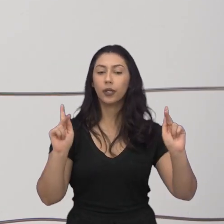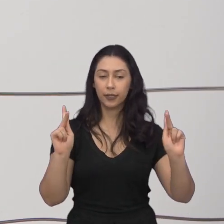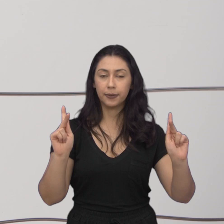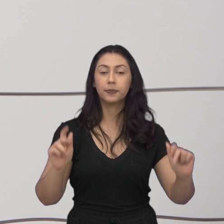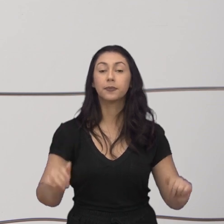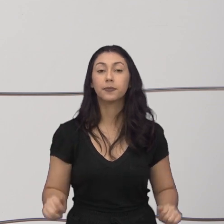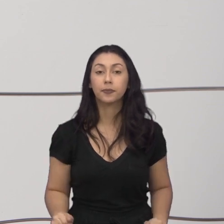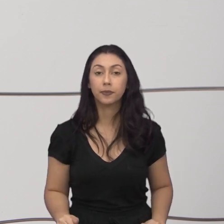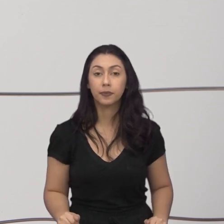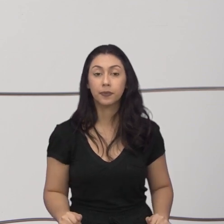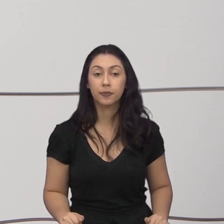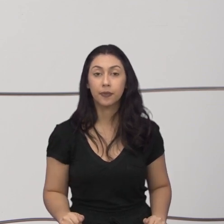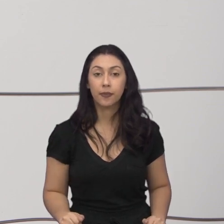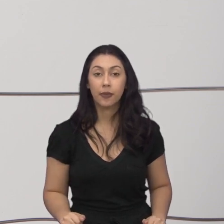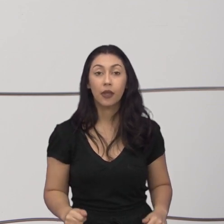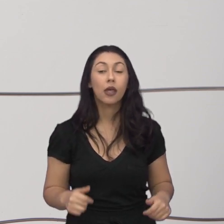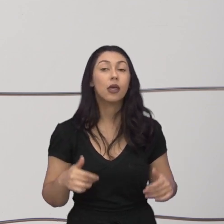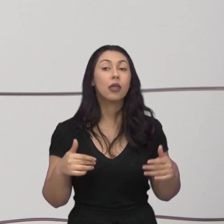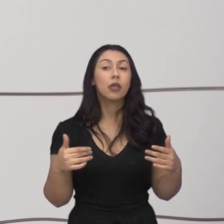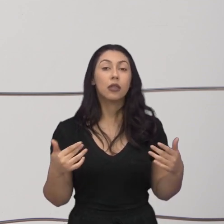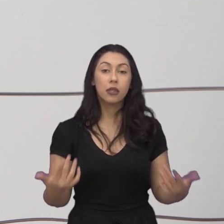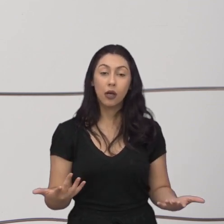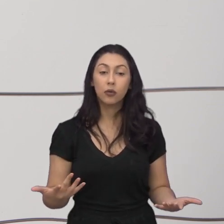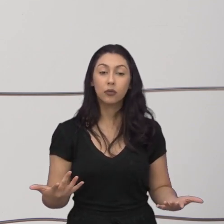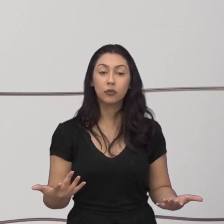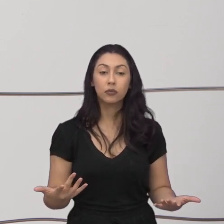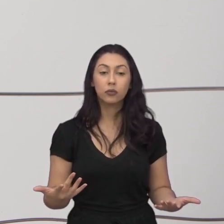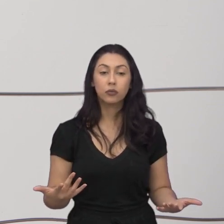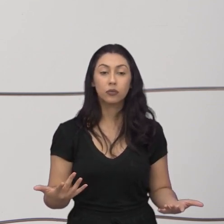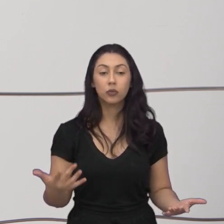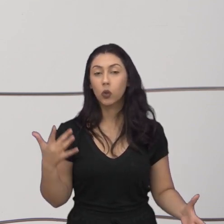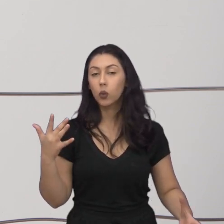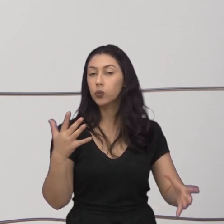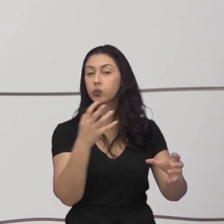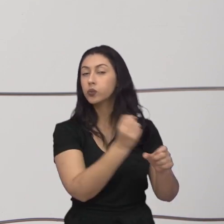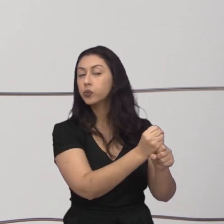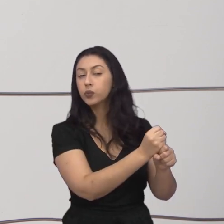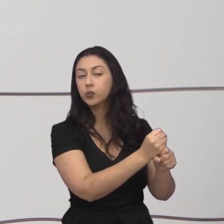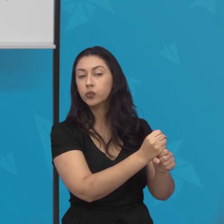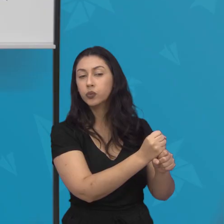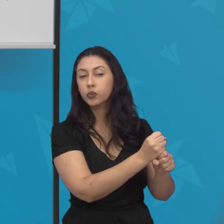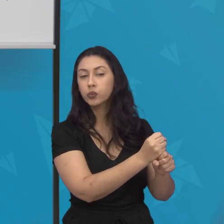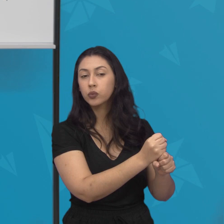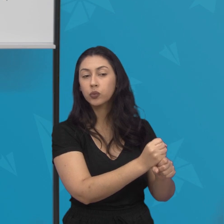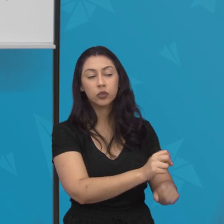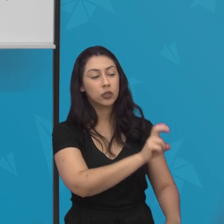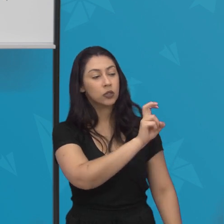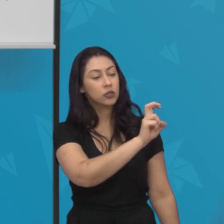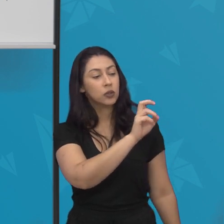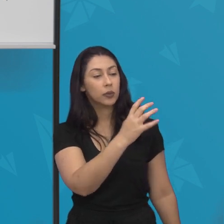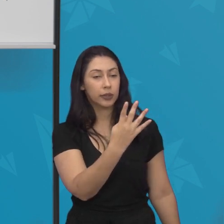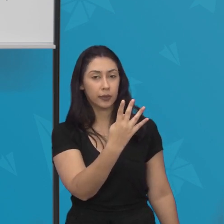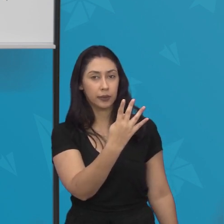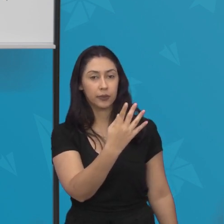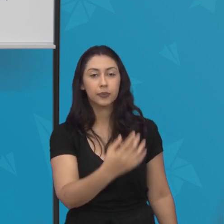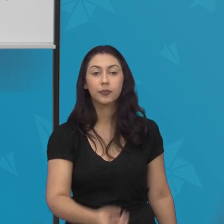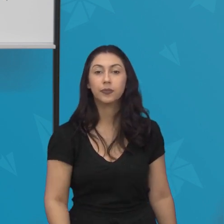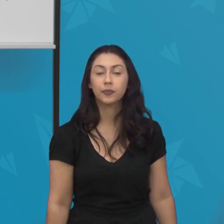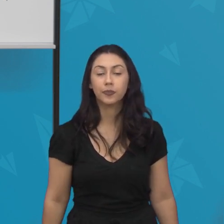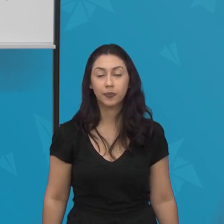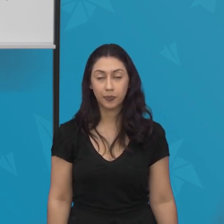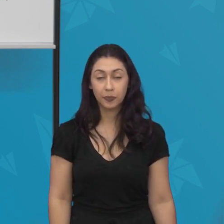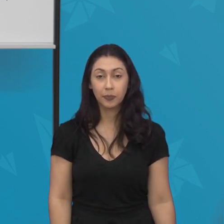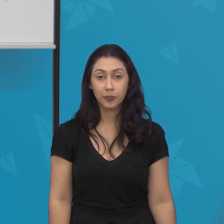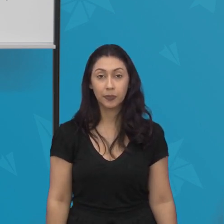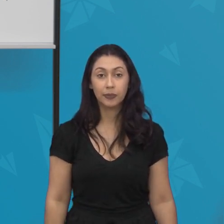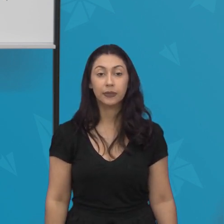Ok. A partir disso, então, a gente tem aqui que, por exemplo, 2 vezes 27, a gente pode puxar aqui 54.